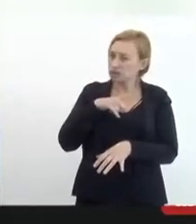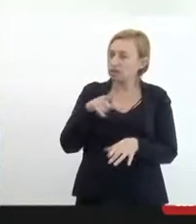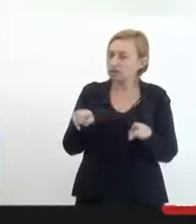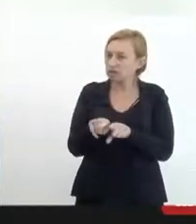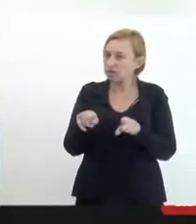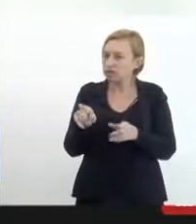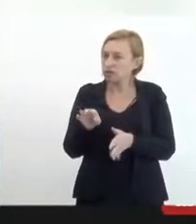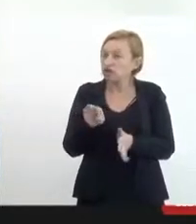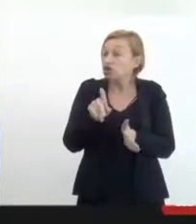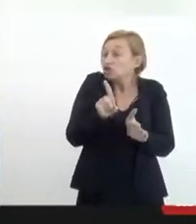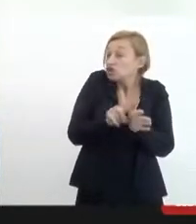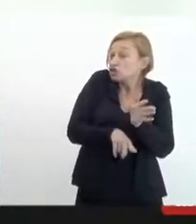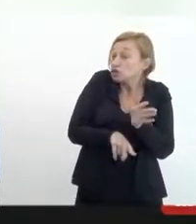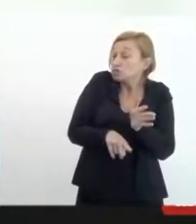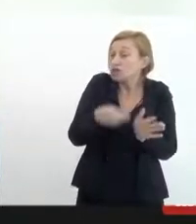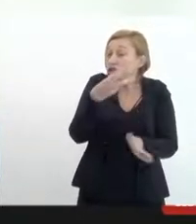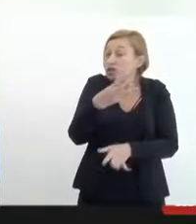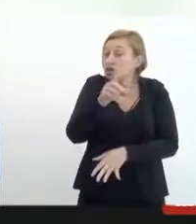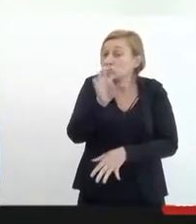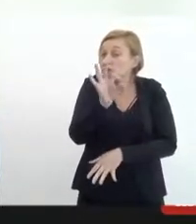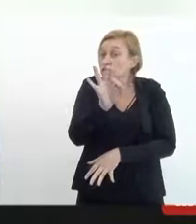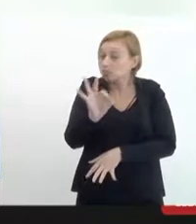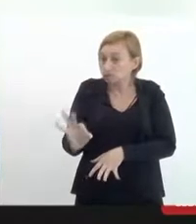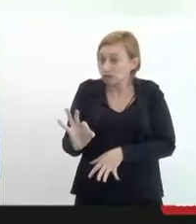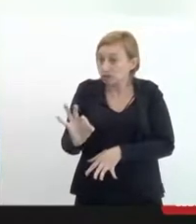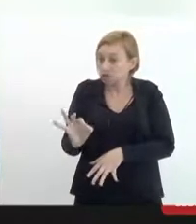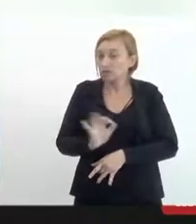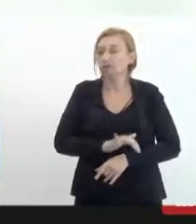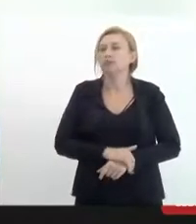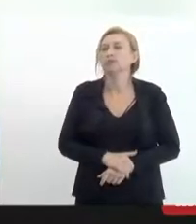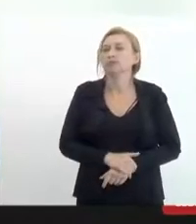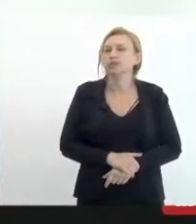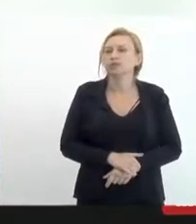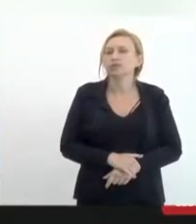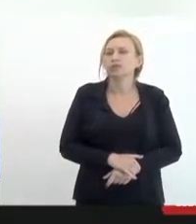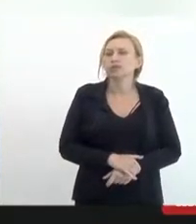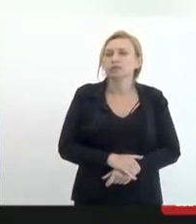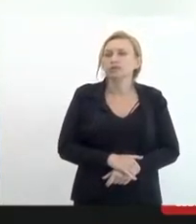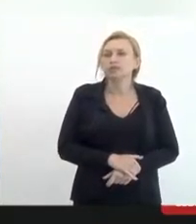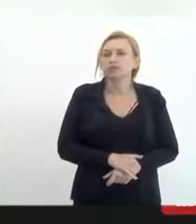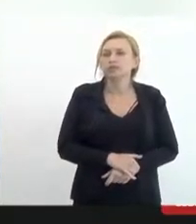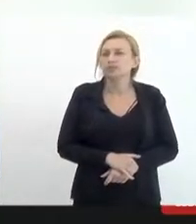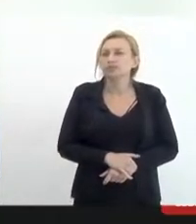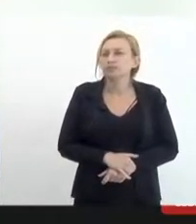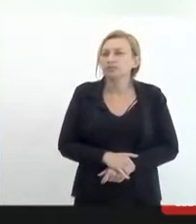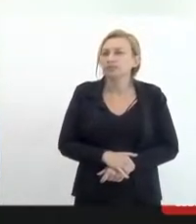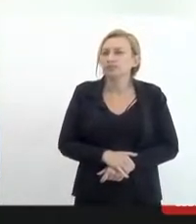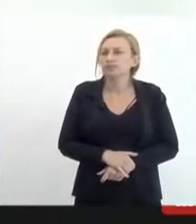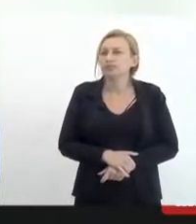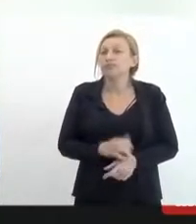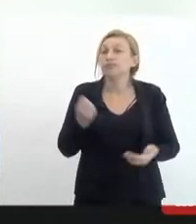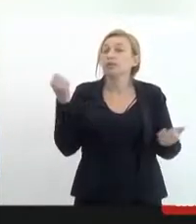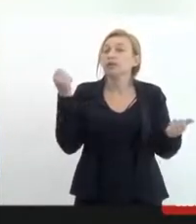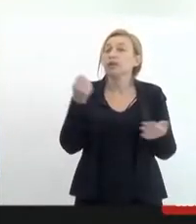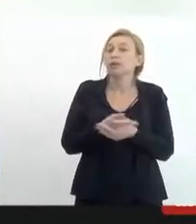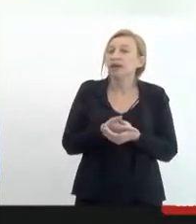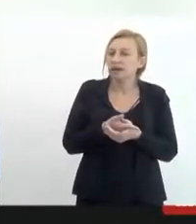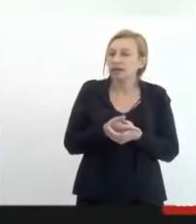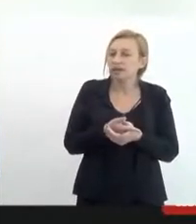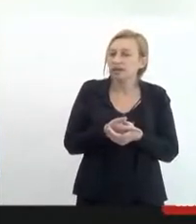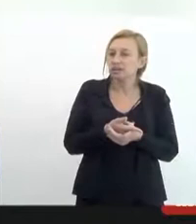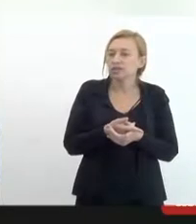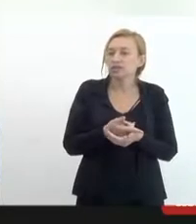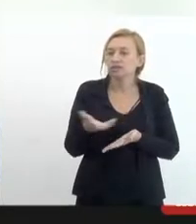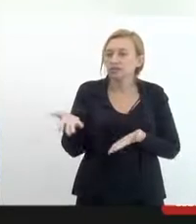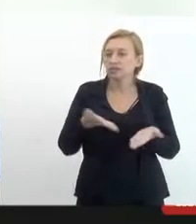abater esses 3 pontos percentuais, né, da dedução para pagamento das